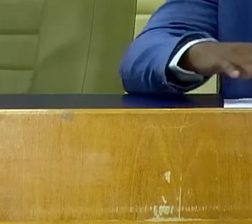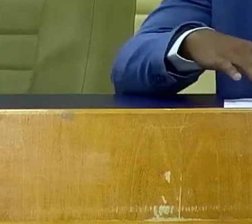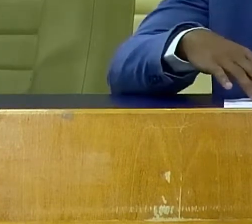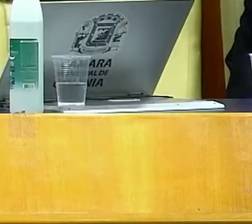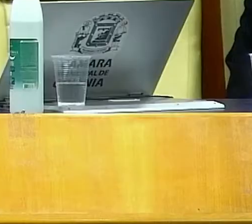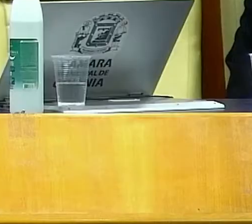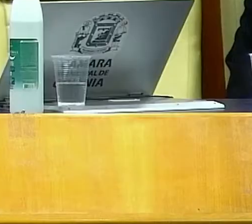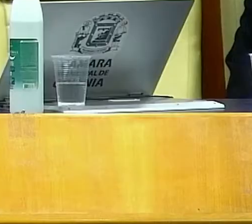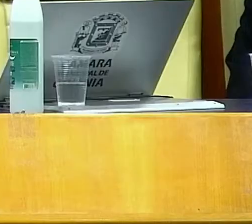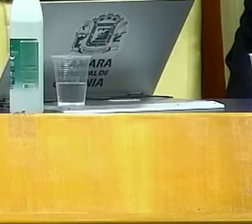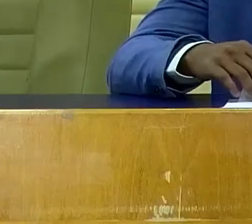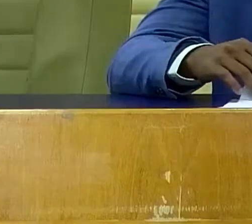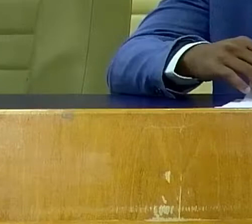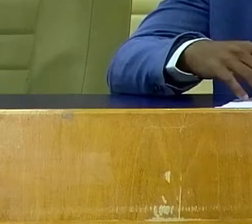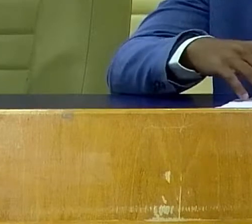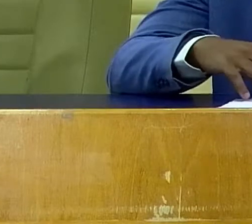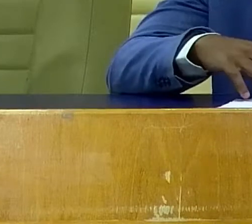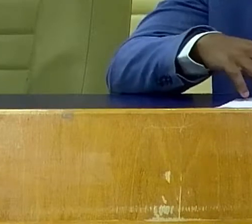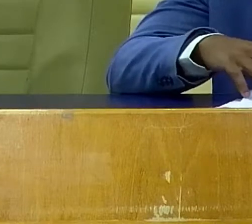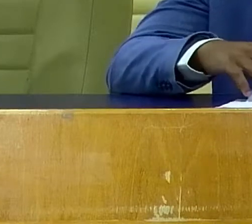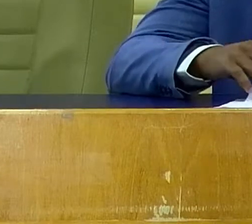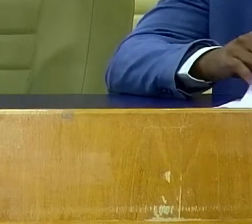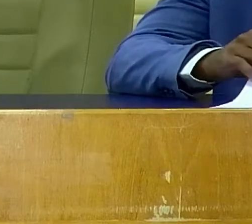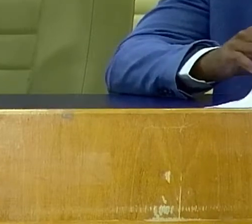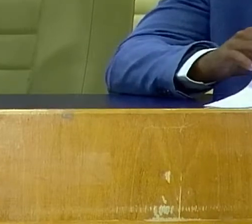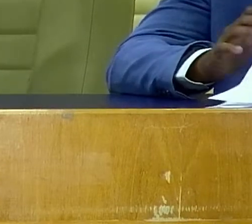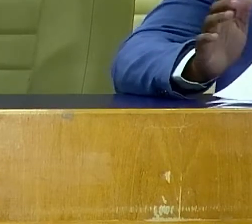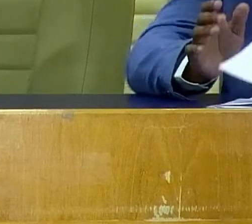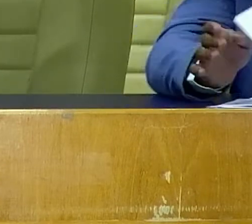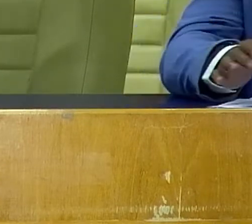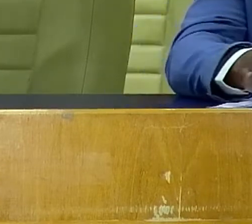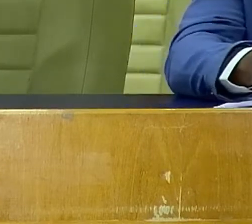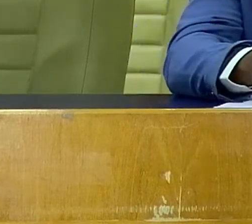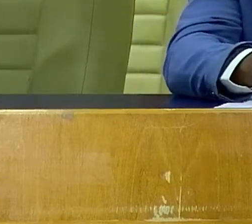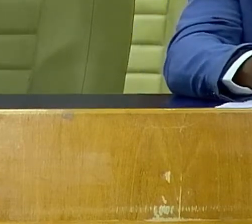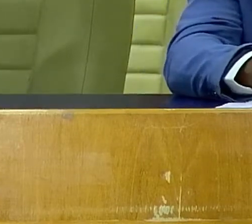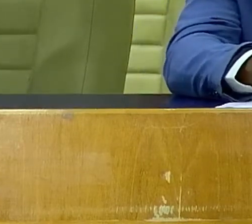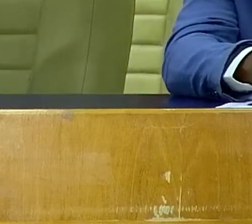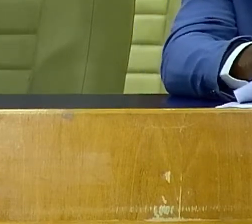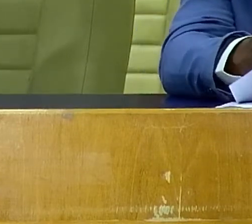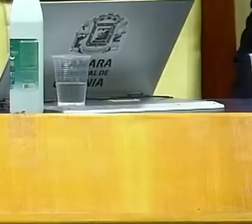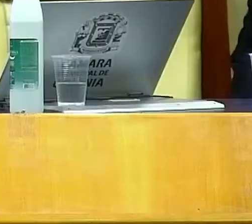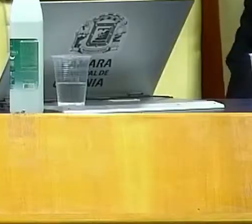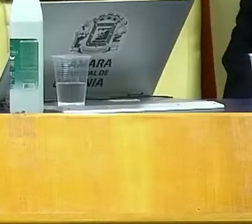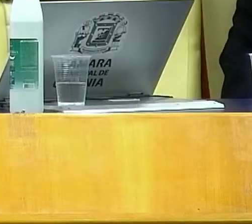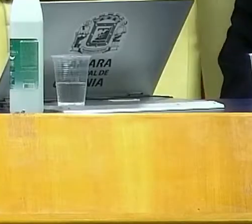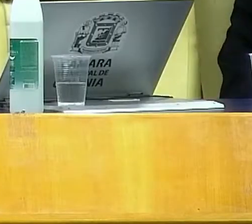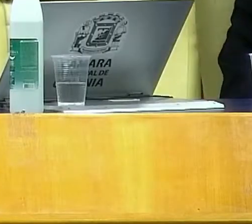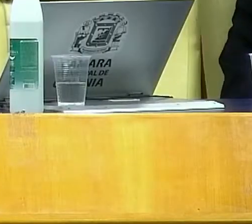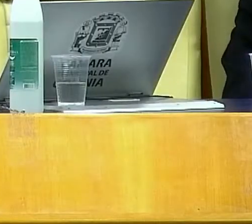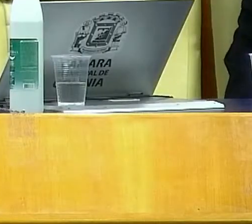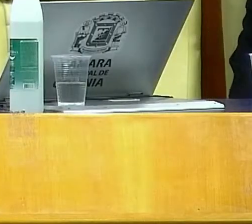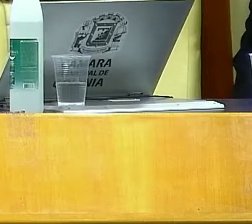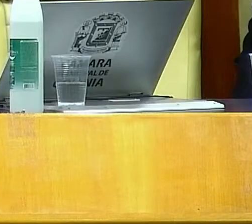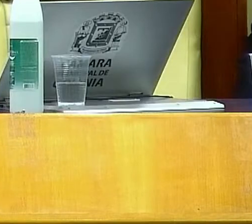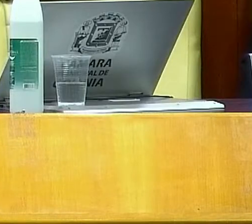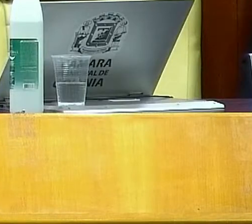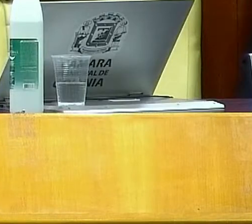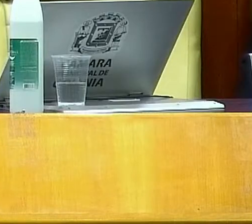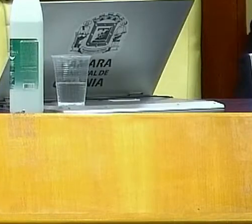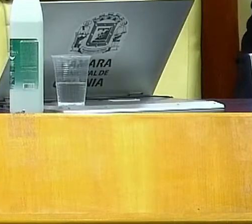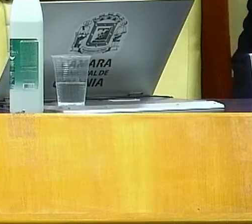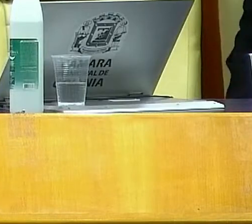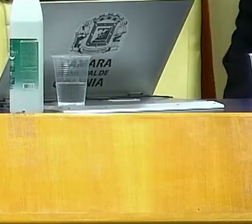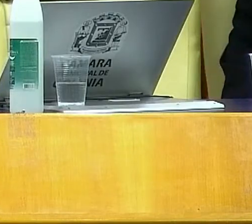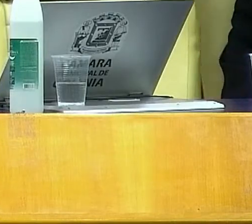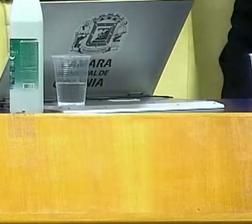Projeto... Relator William Veloso, Comissão de Justiça e Redação, pela aprovação. Projeto está em discussão. Projeto está em